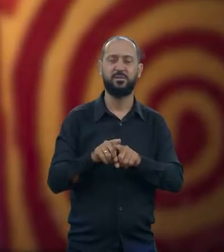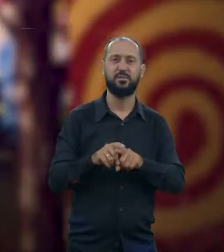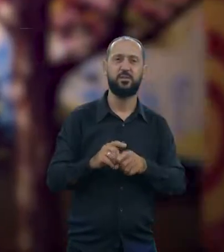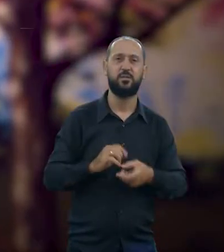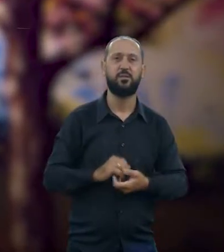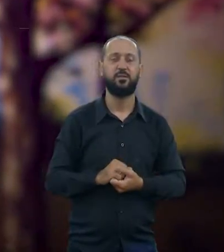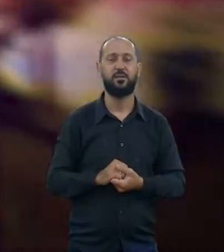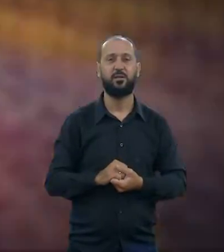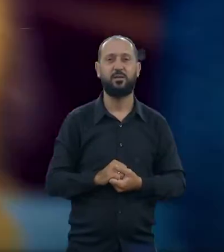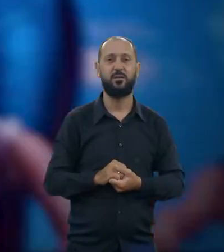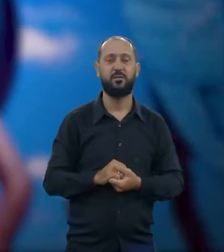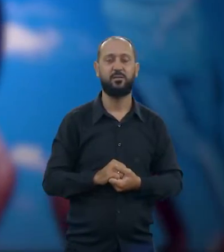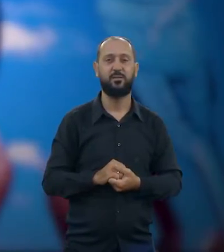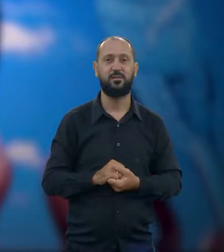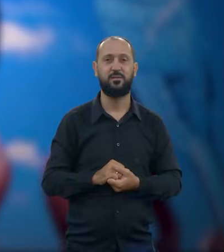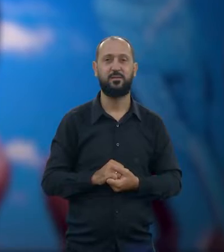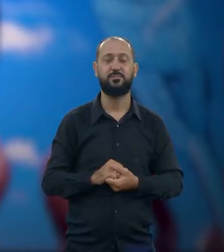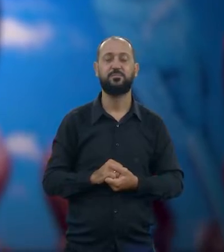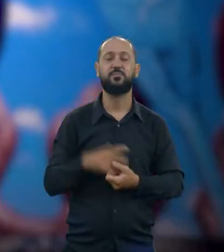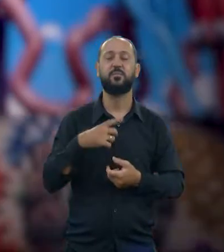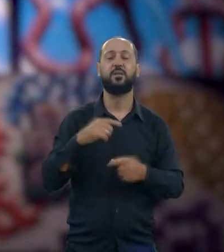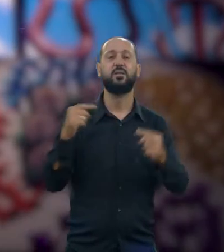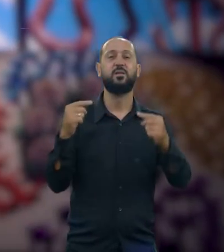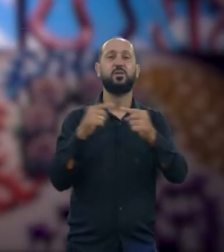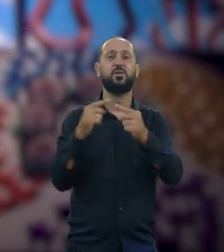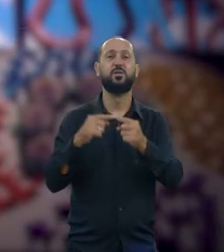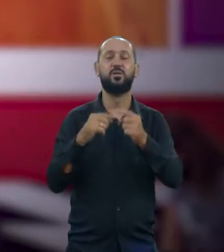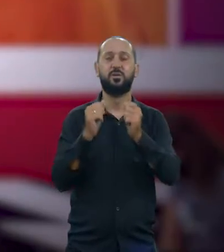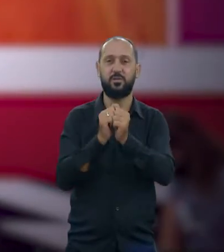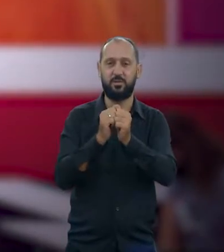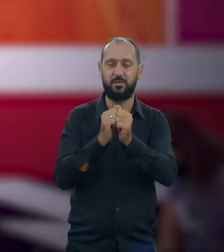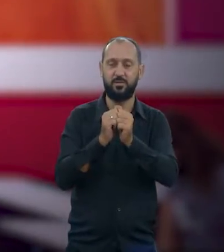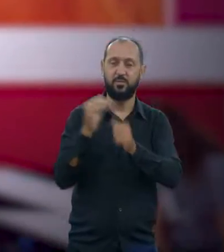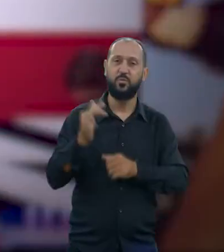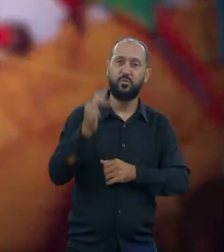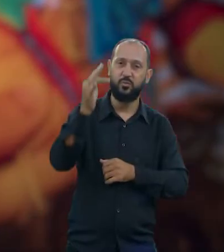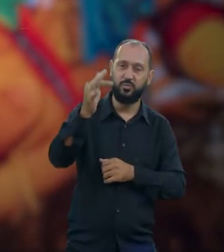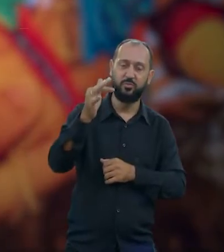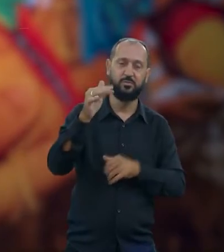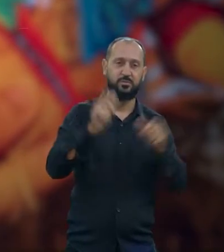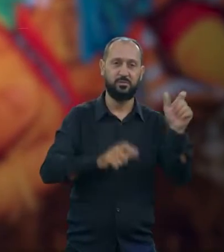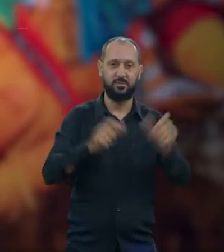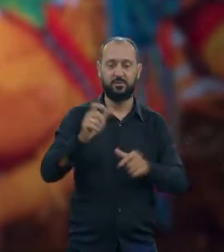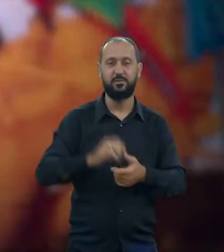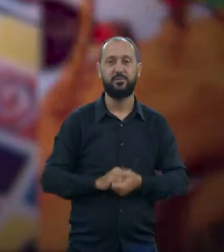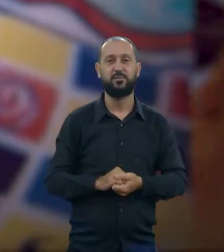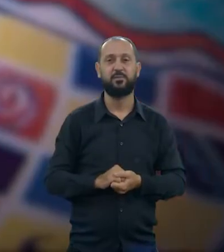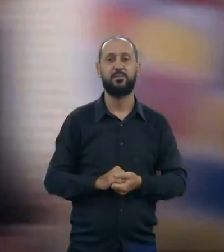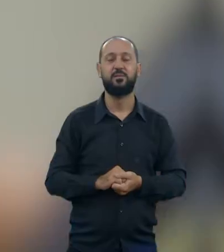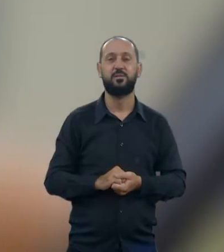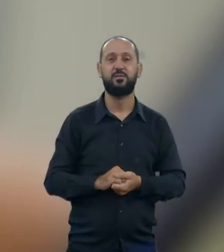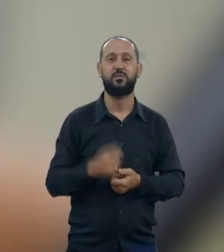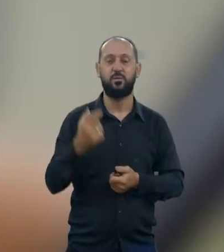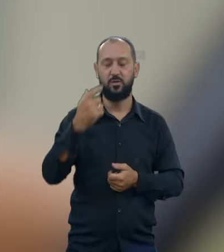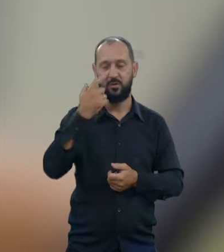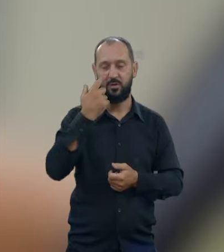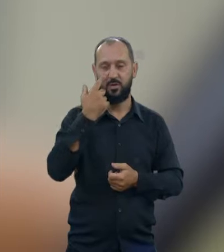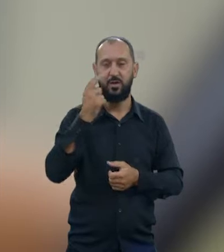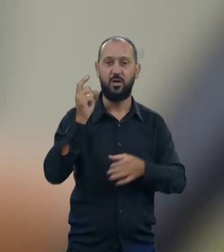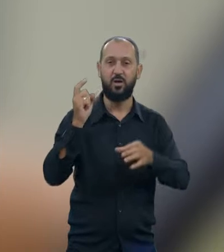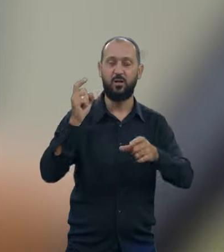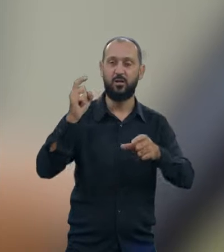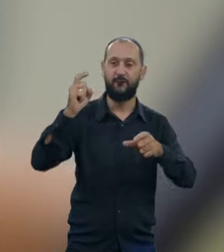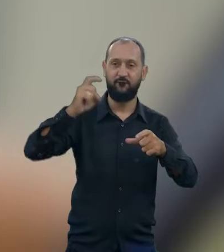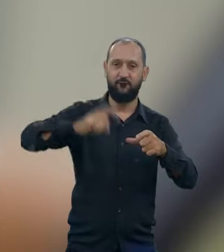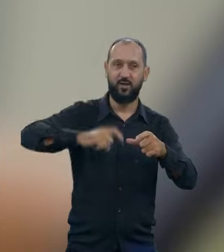inclusive deixando um legado gigantesco para as futuras gerações. A magia do disco